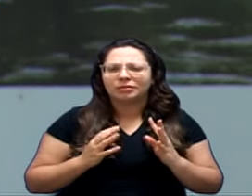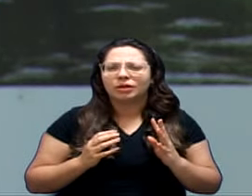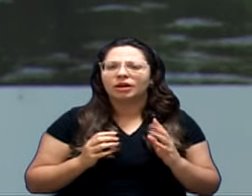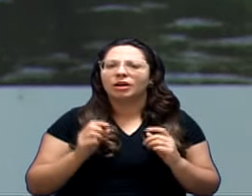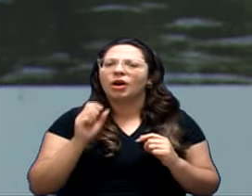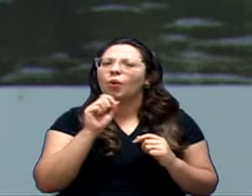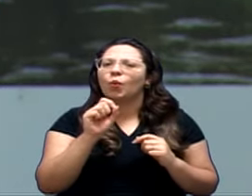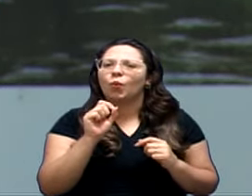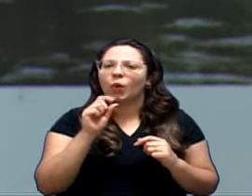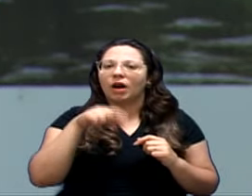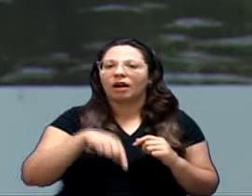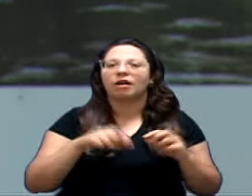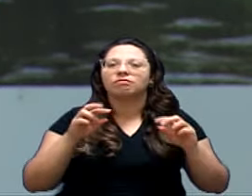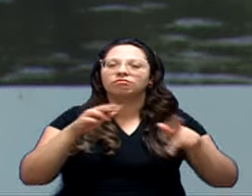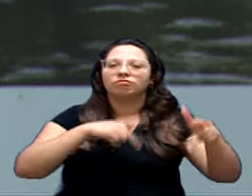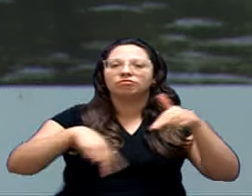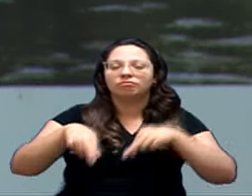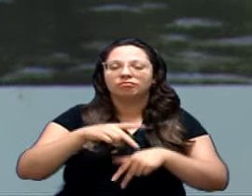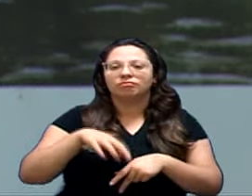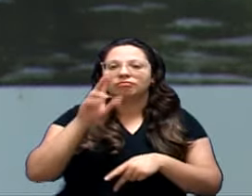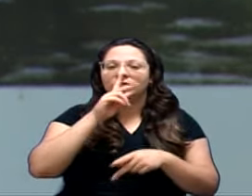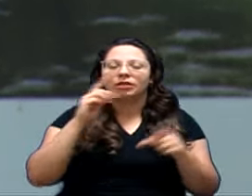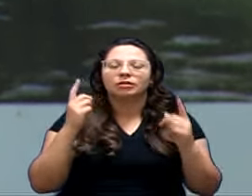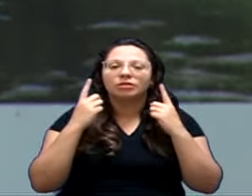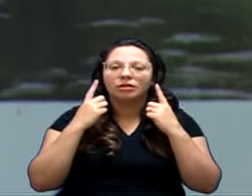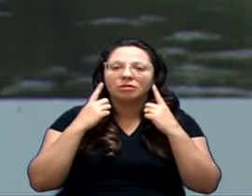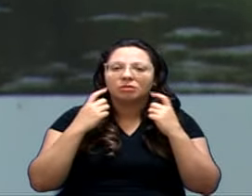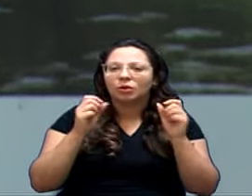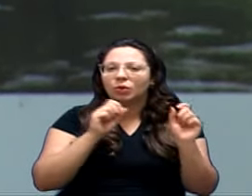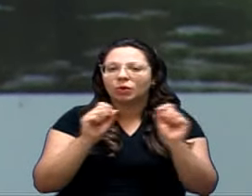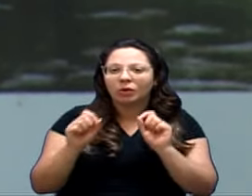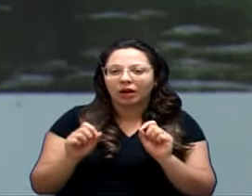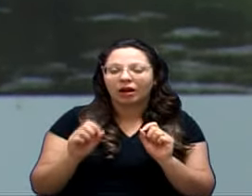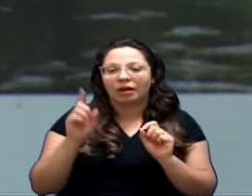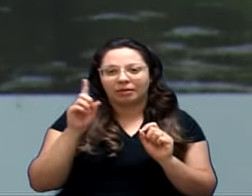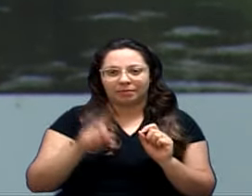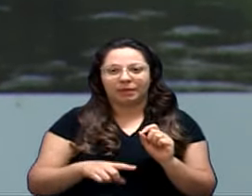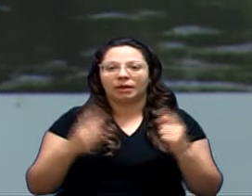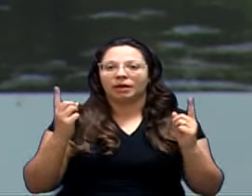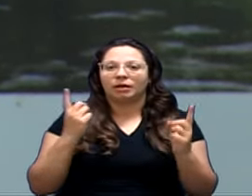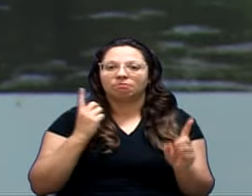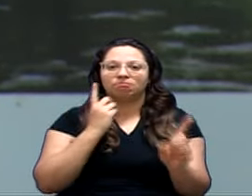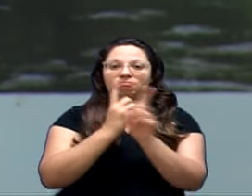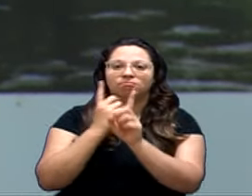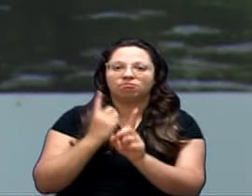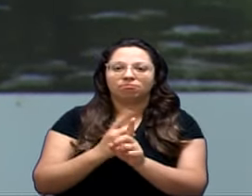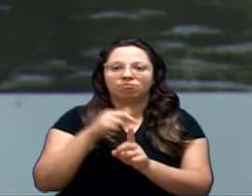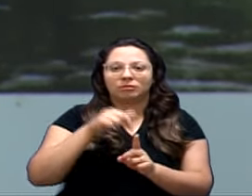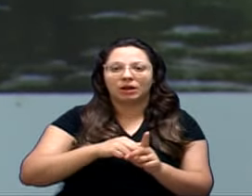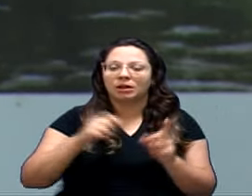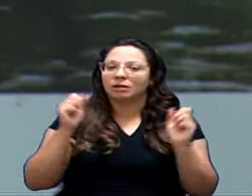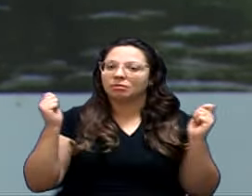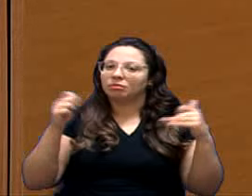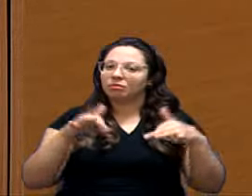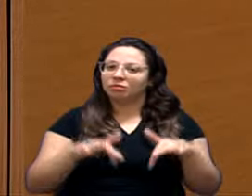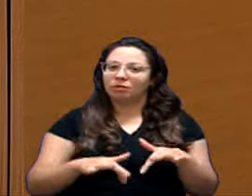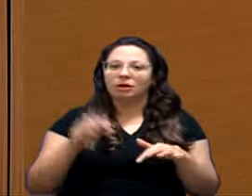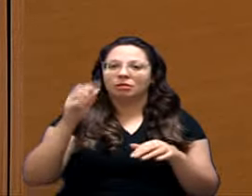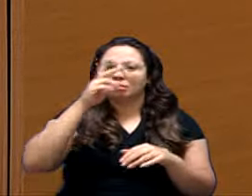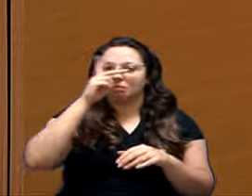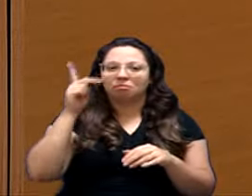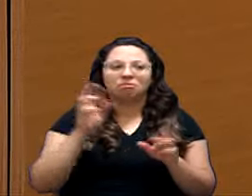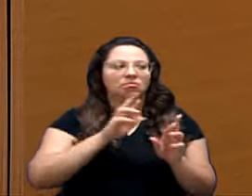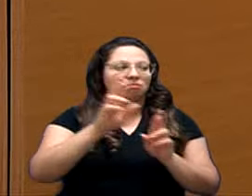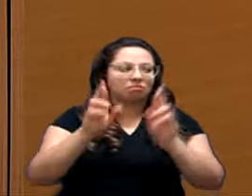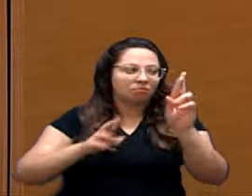é uma audiência pública e porque ela é tão importante uma audiência pública é encontro oficial onde autoridades especialistas e o público